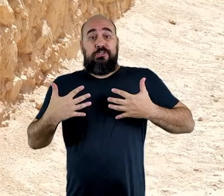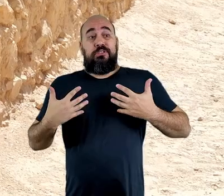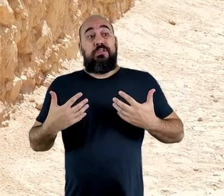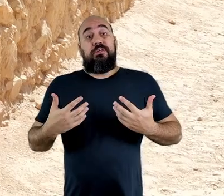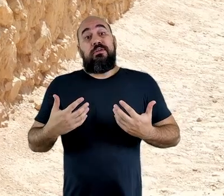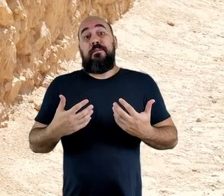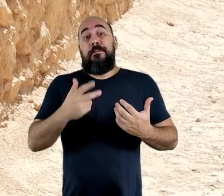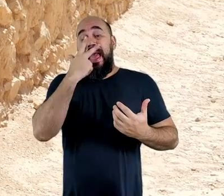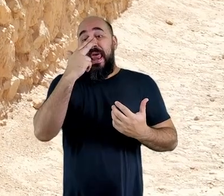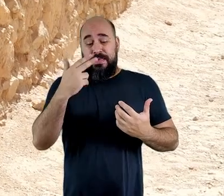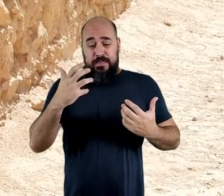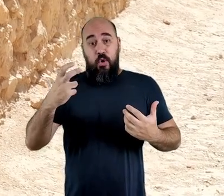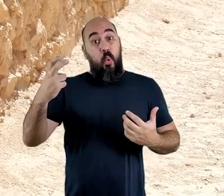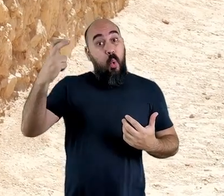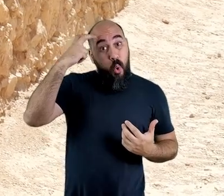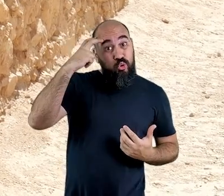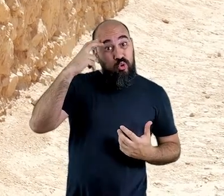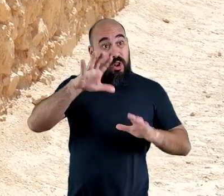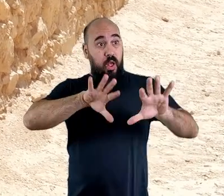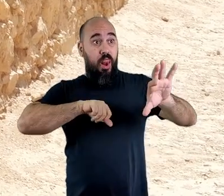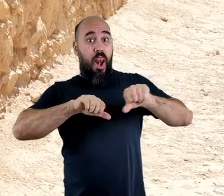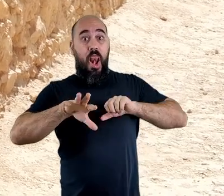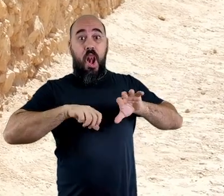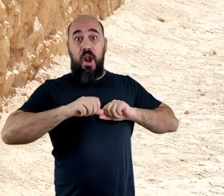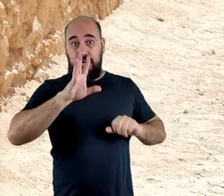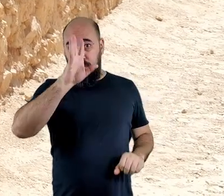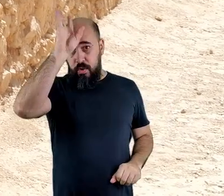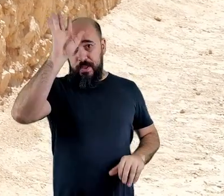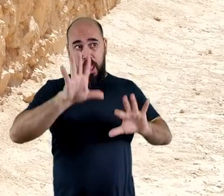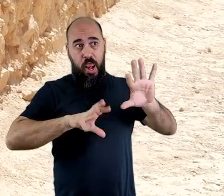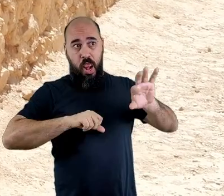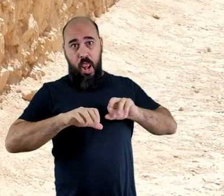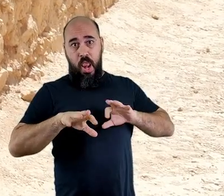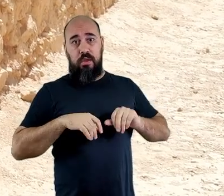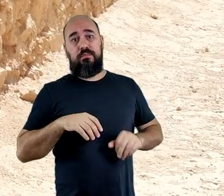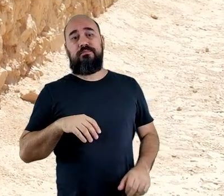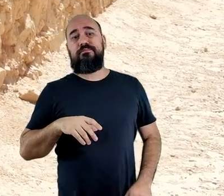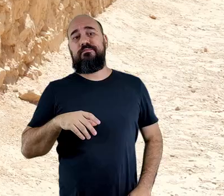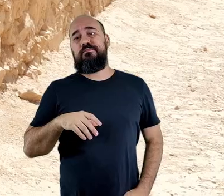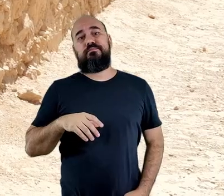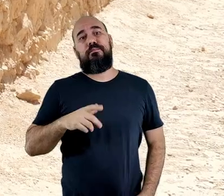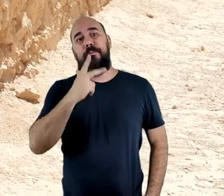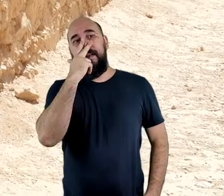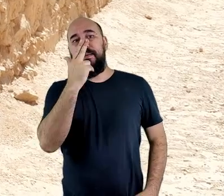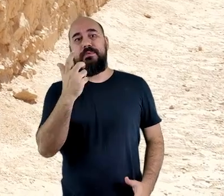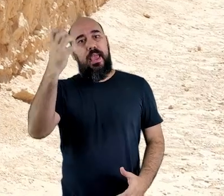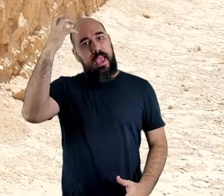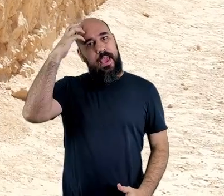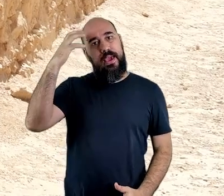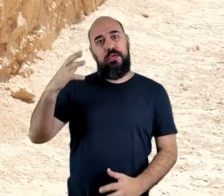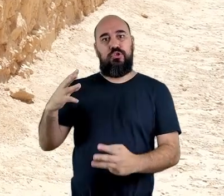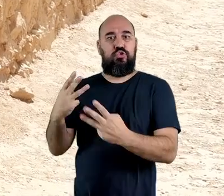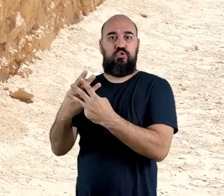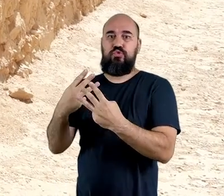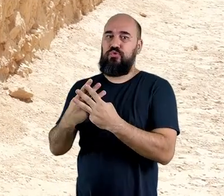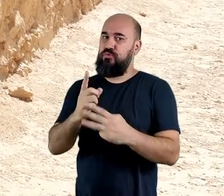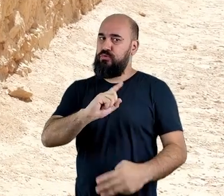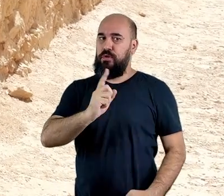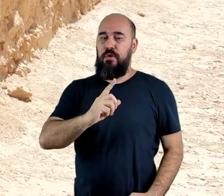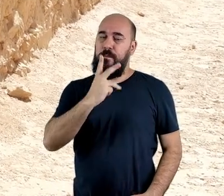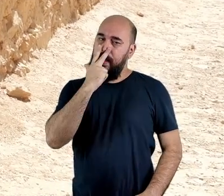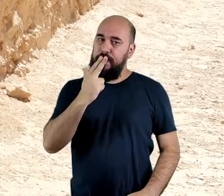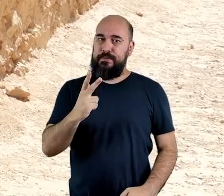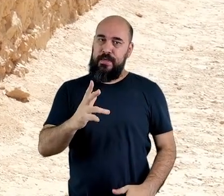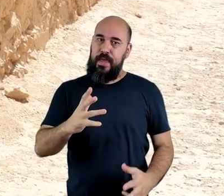tornar quase um rei dos romanos. Note que todas as etiquetas aqui estavam em grego e latim.